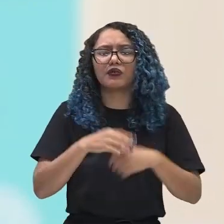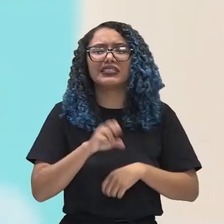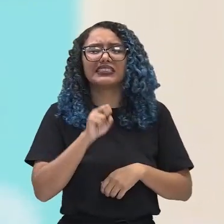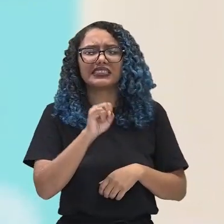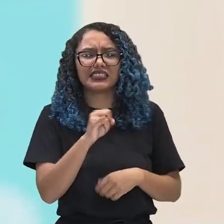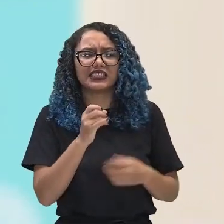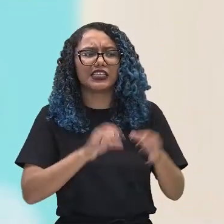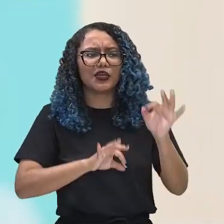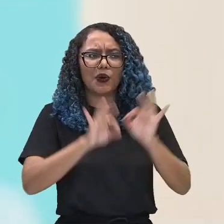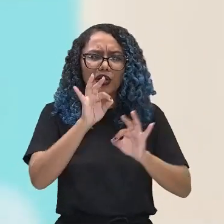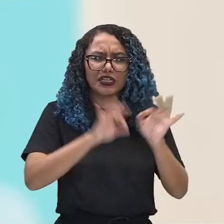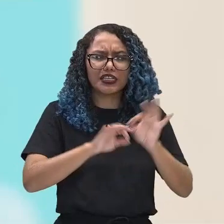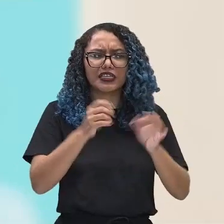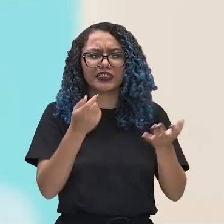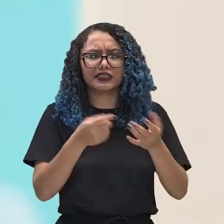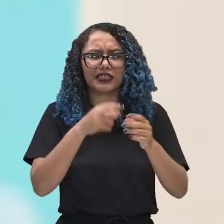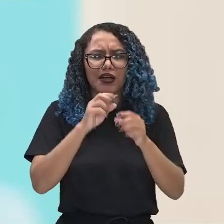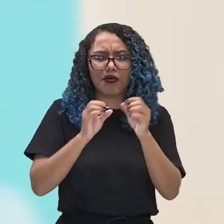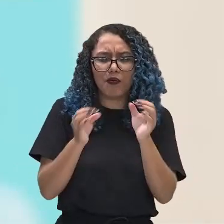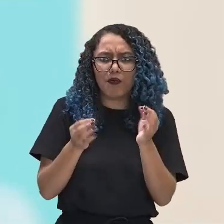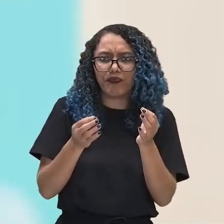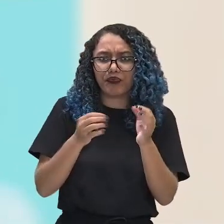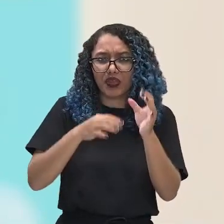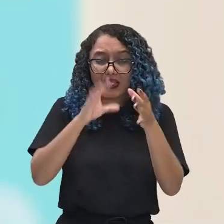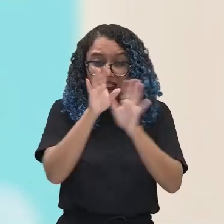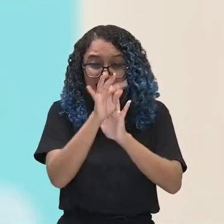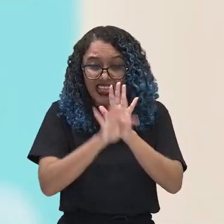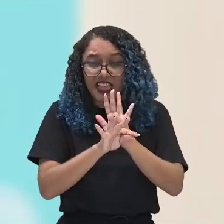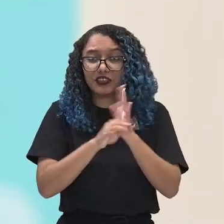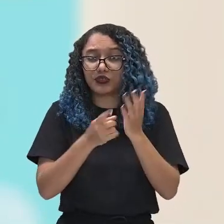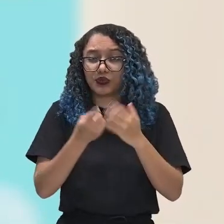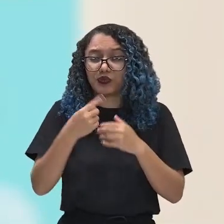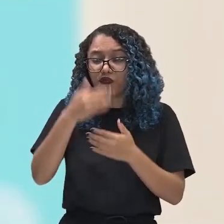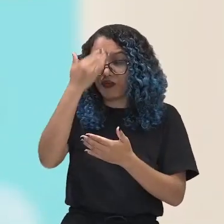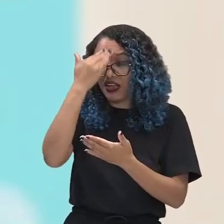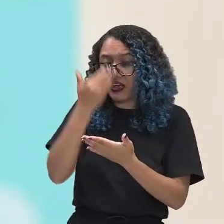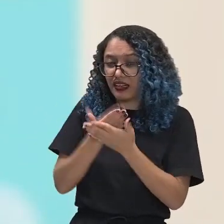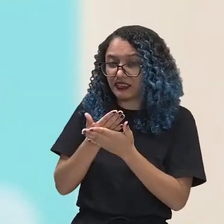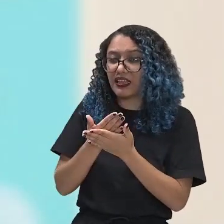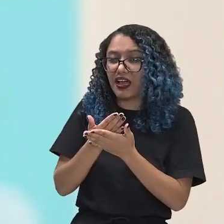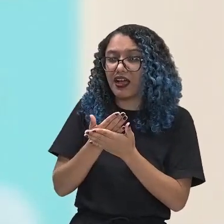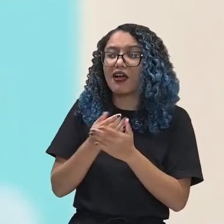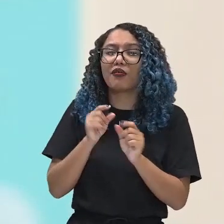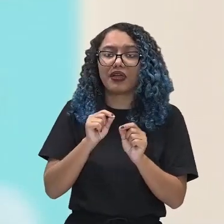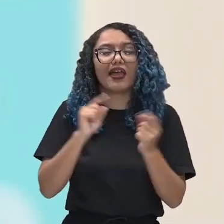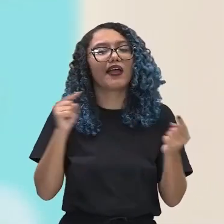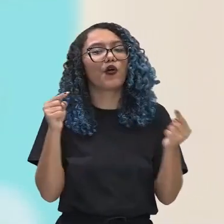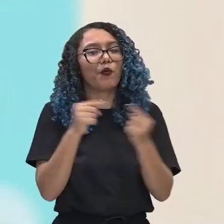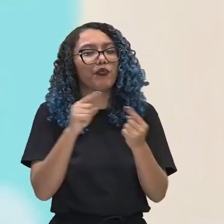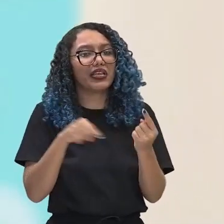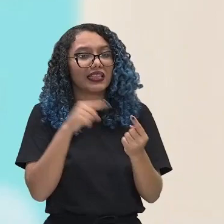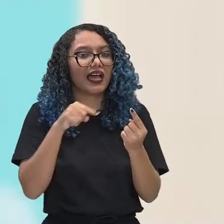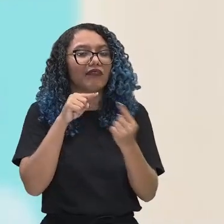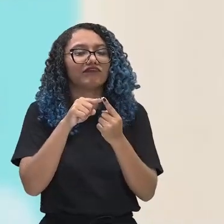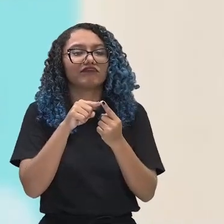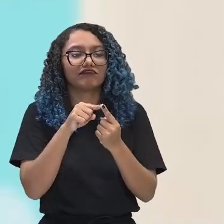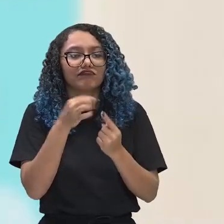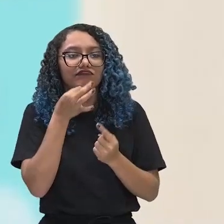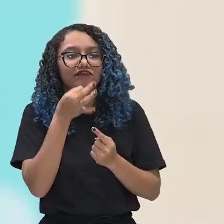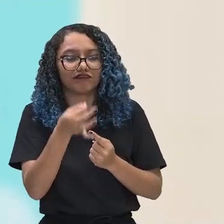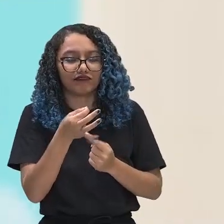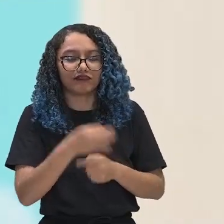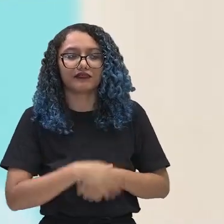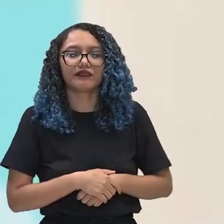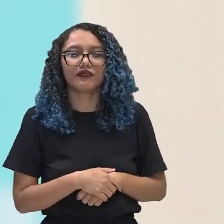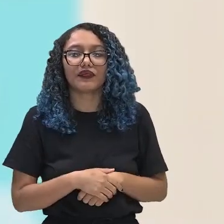construo um ponto de vista para você acreditar em mim, eu estou fazendo um texto argumentativo. E a tese, como você vai ouvir muito